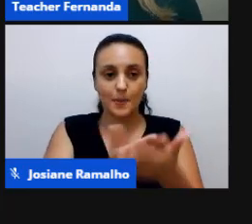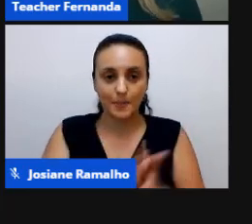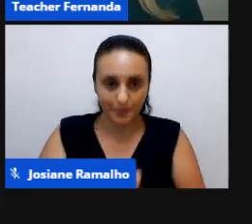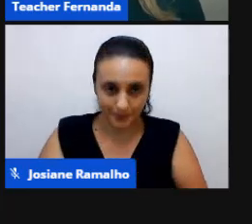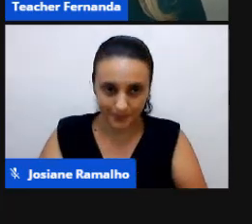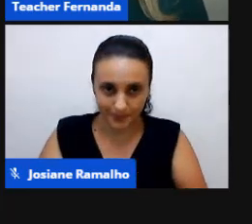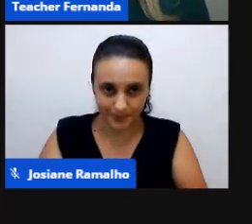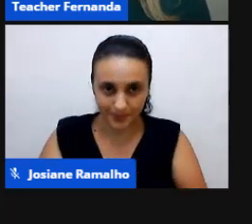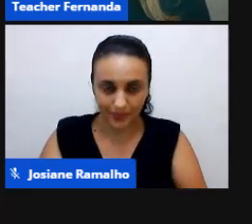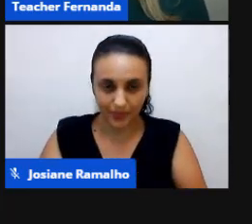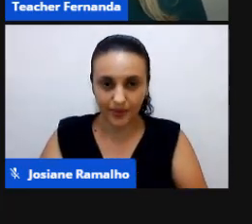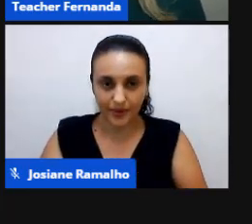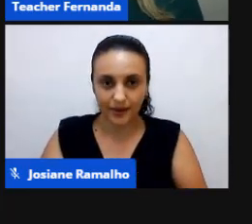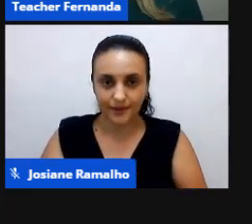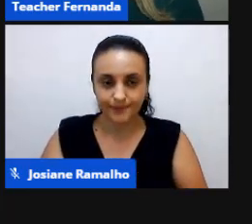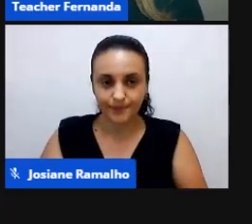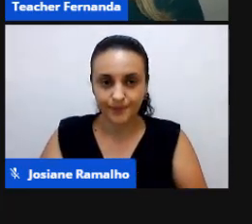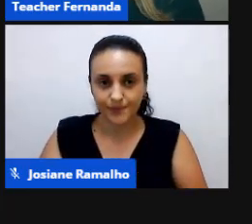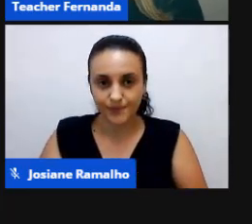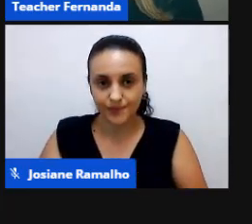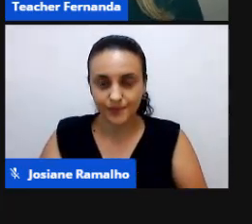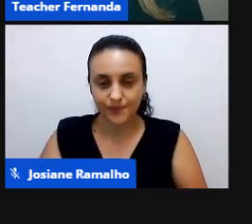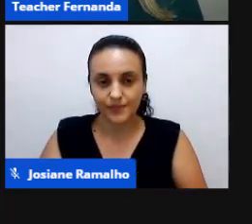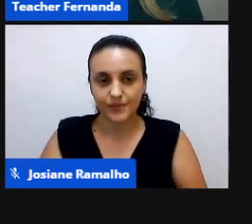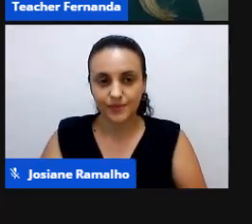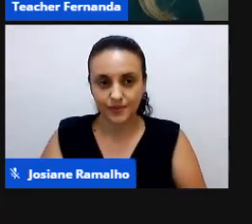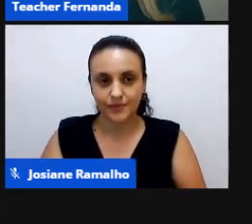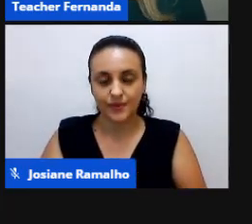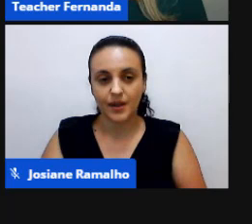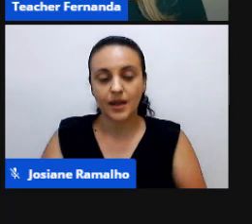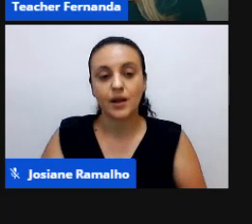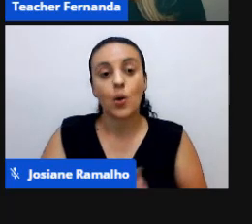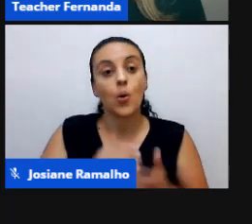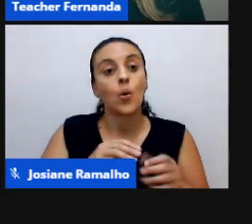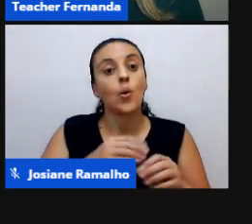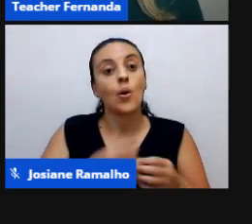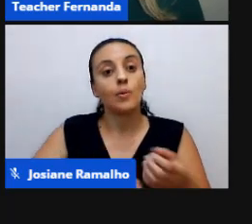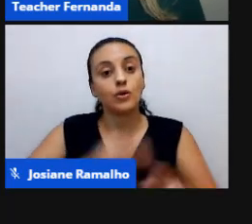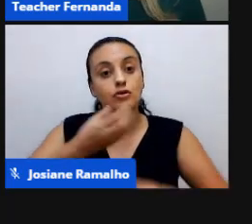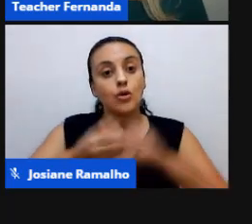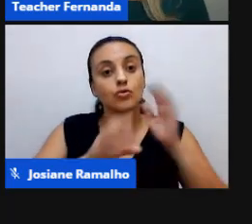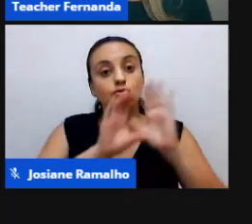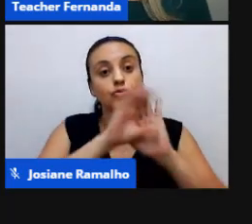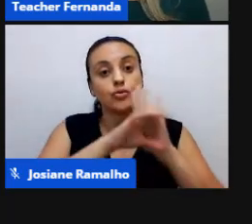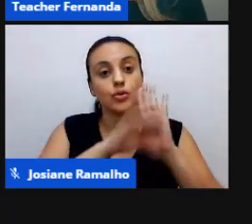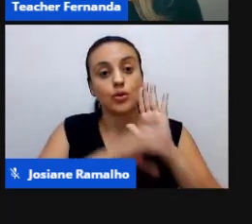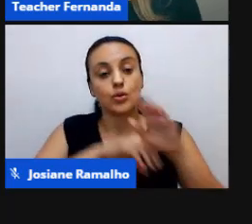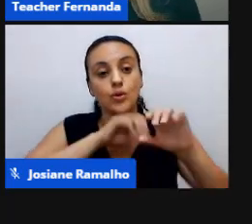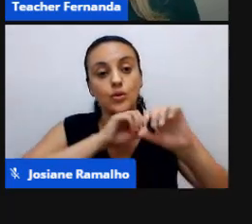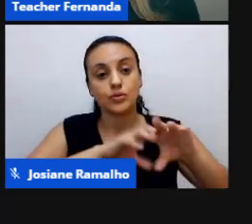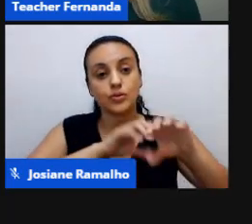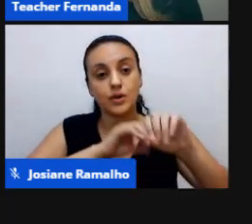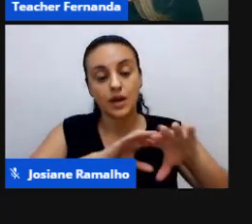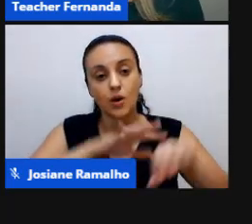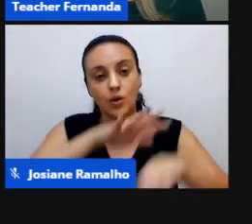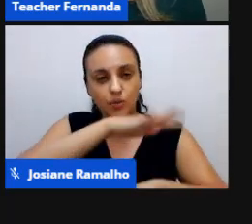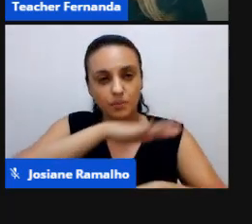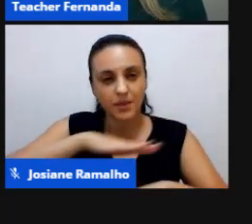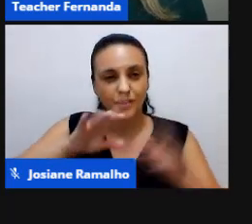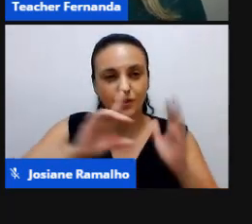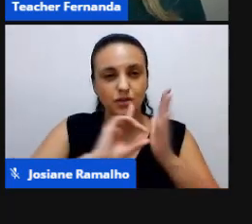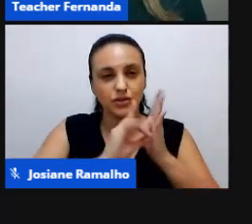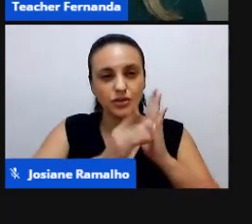Bom, de onde parte a criação de conteúdo educacional no meio digital, especialmente nesse momento em que nós estamos